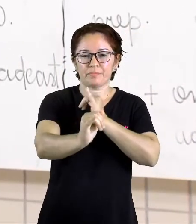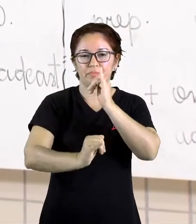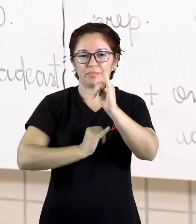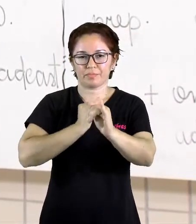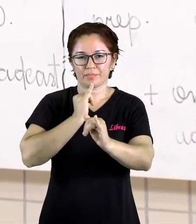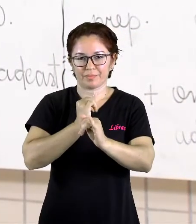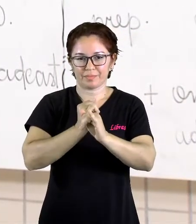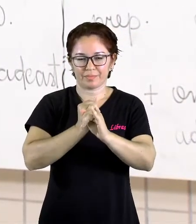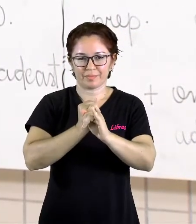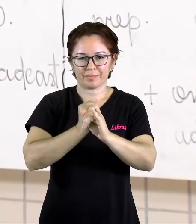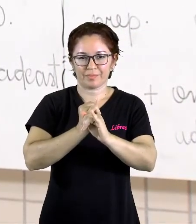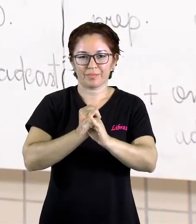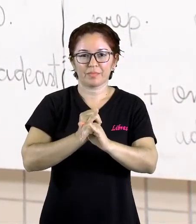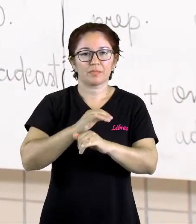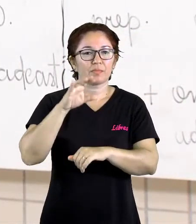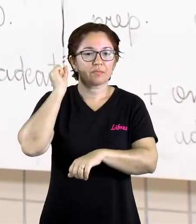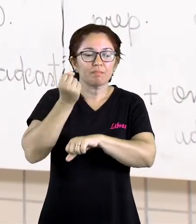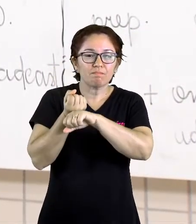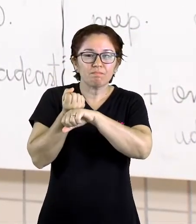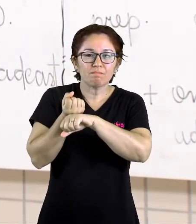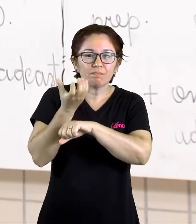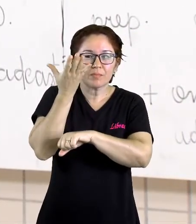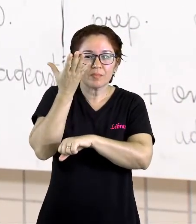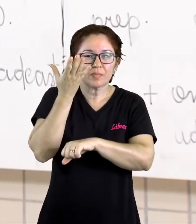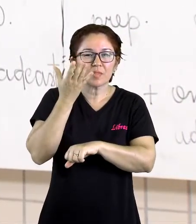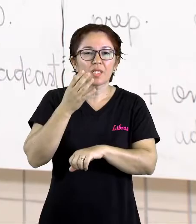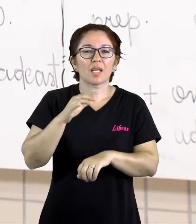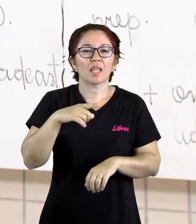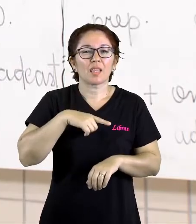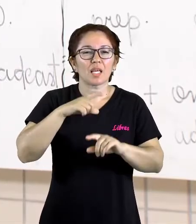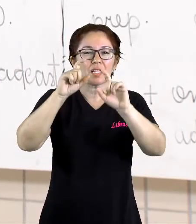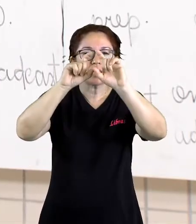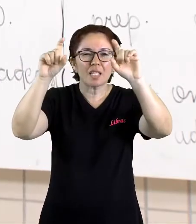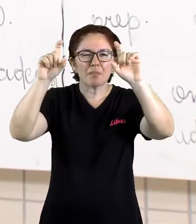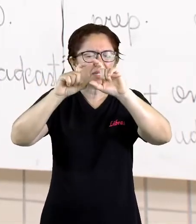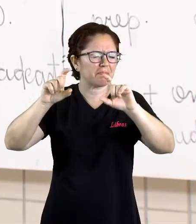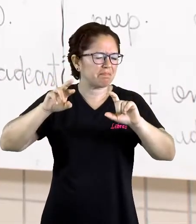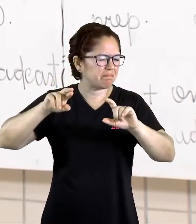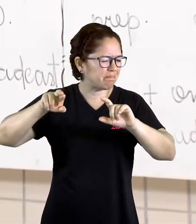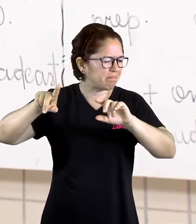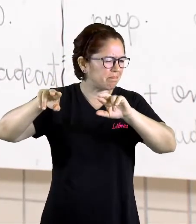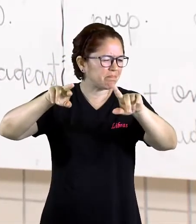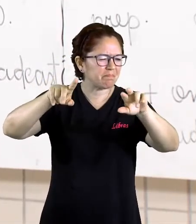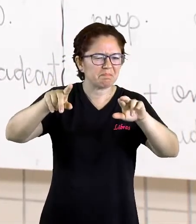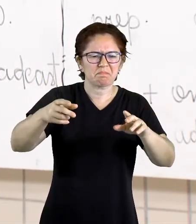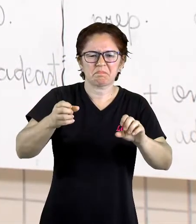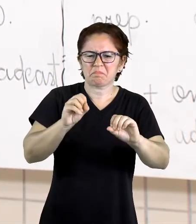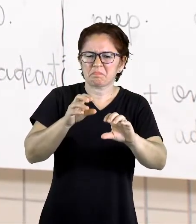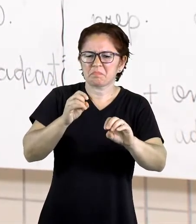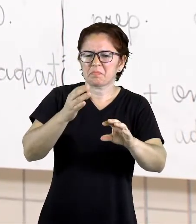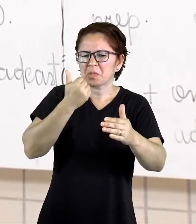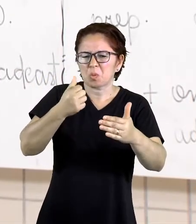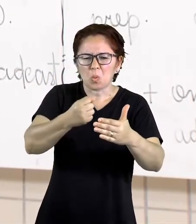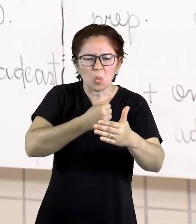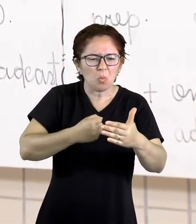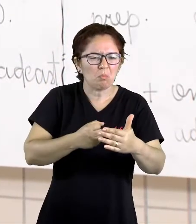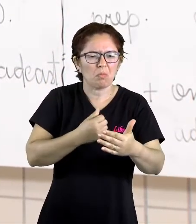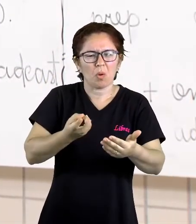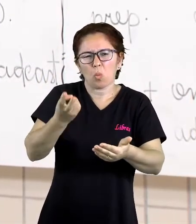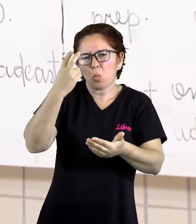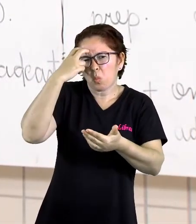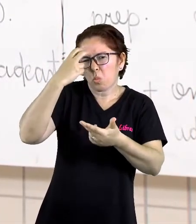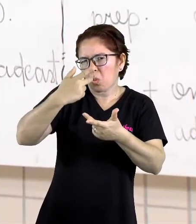internet, eles apresentam uma diversidade de conteúdos, culinária,